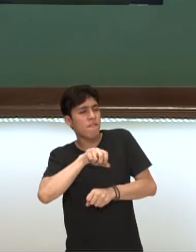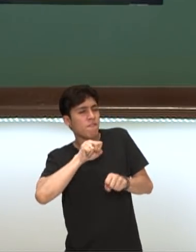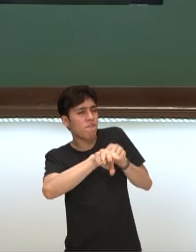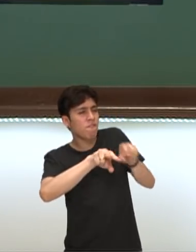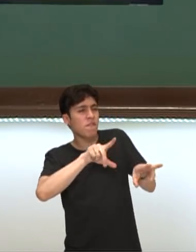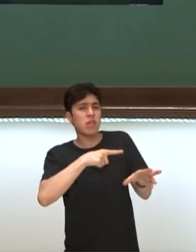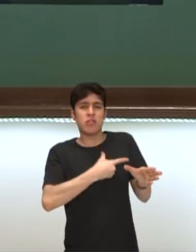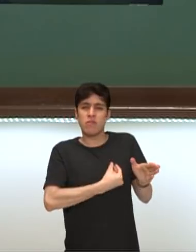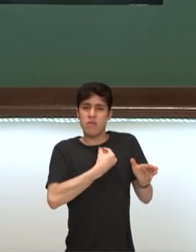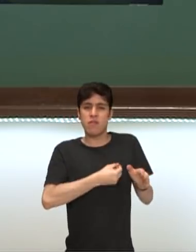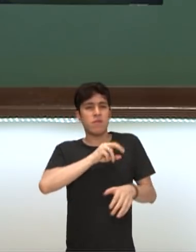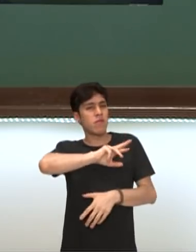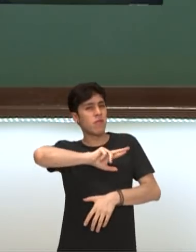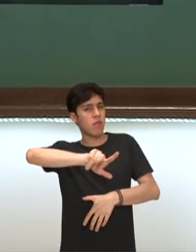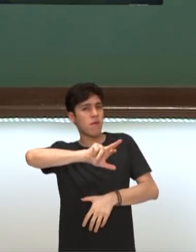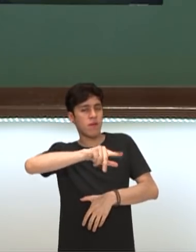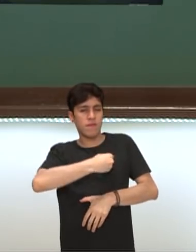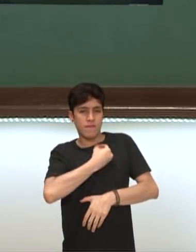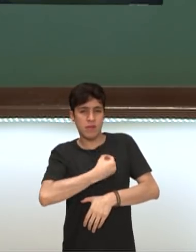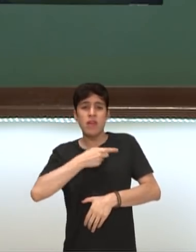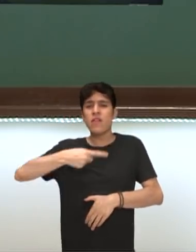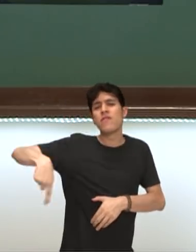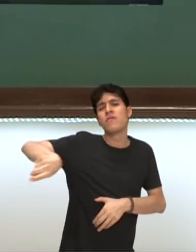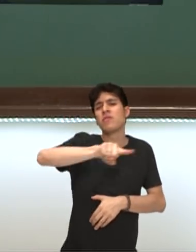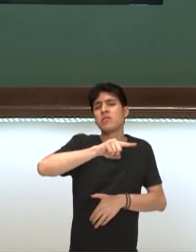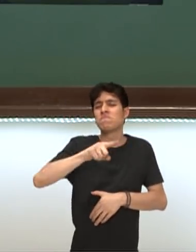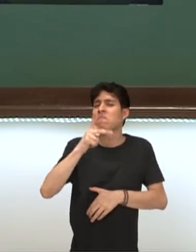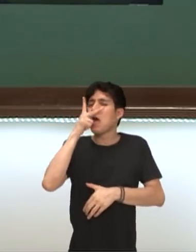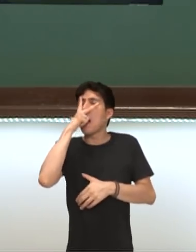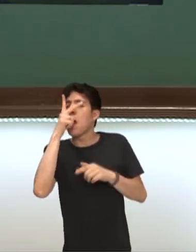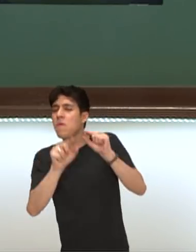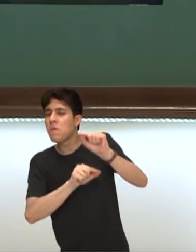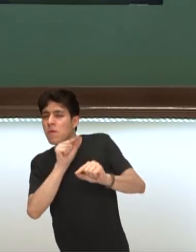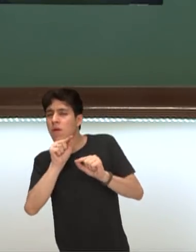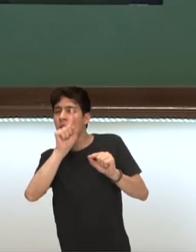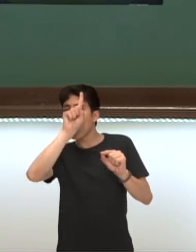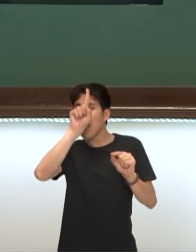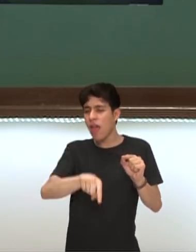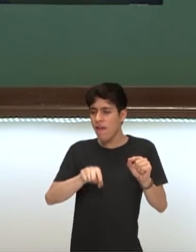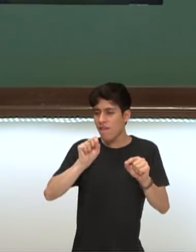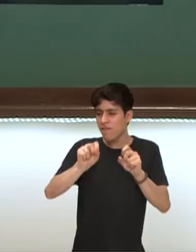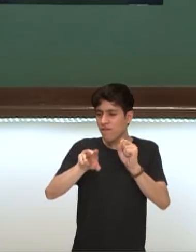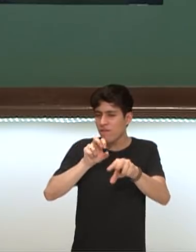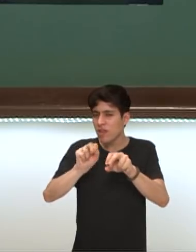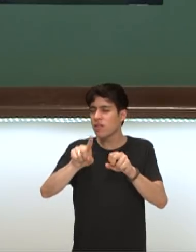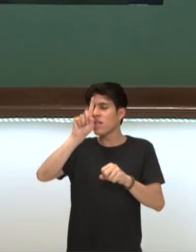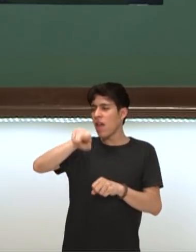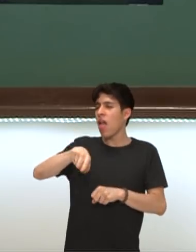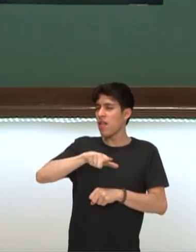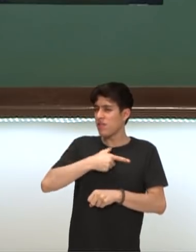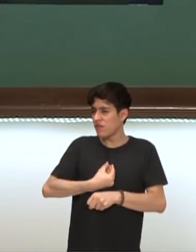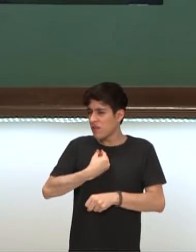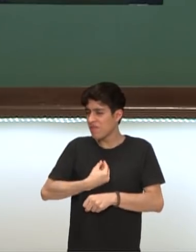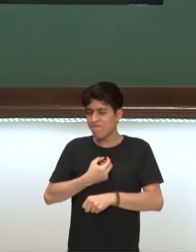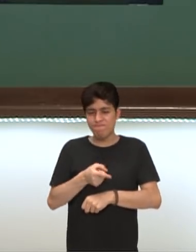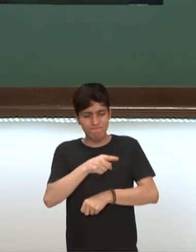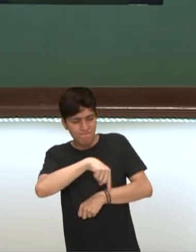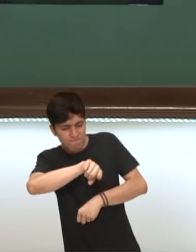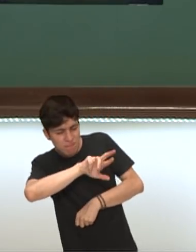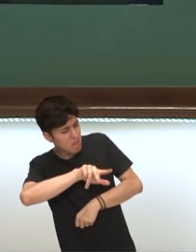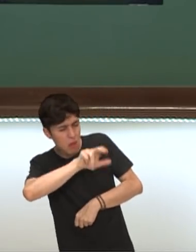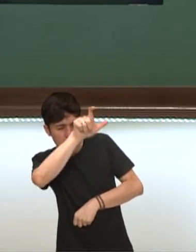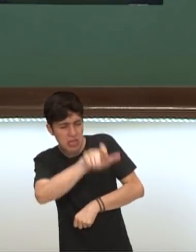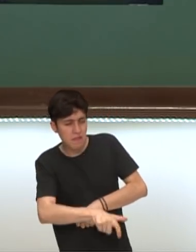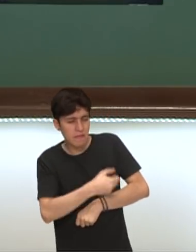não é vivo. Comente o que você acha, seres vivos, vírus são considerados seres vivos ou